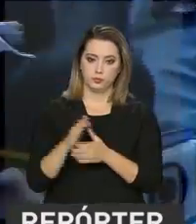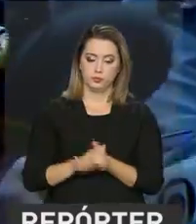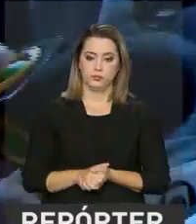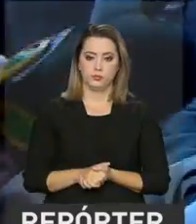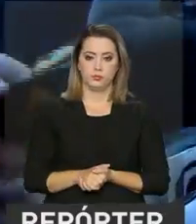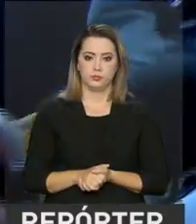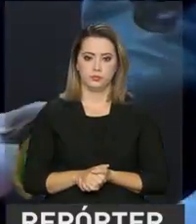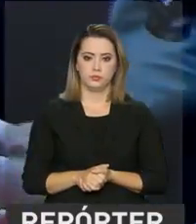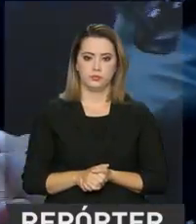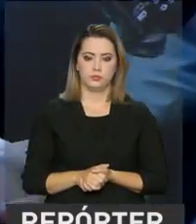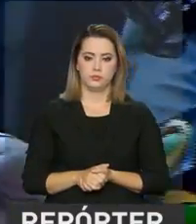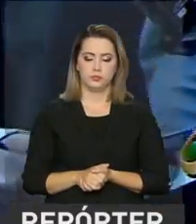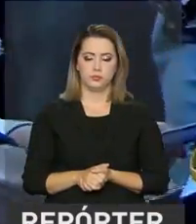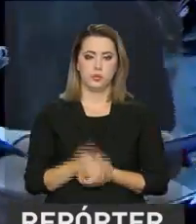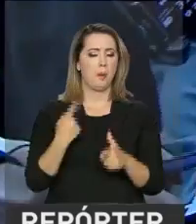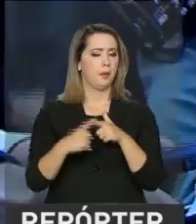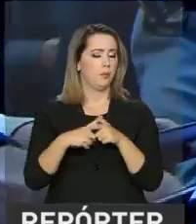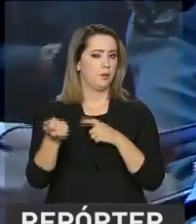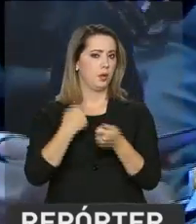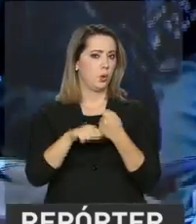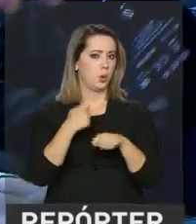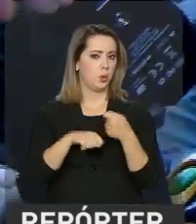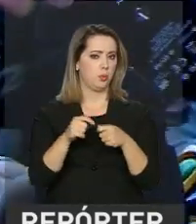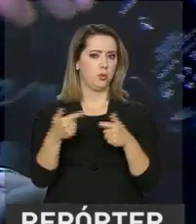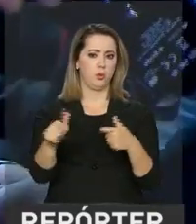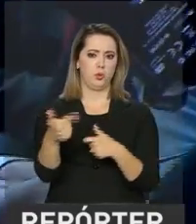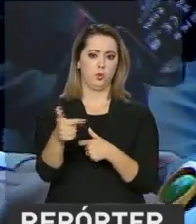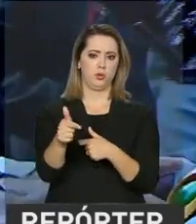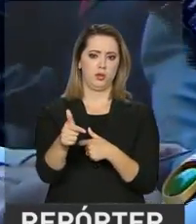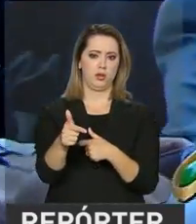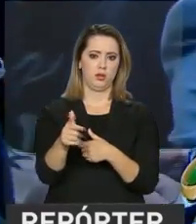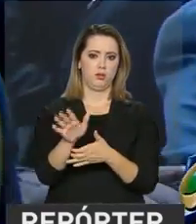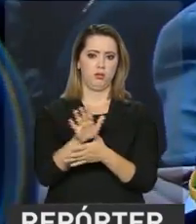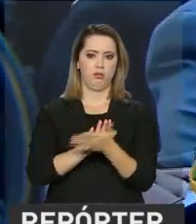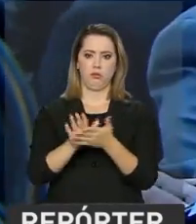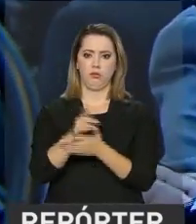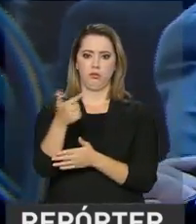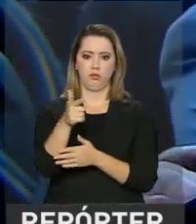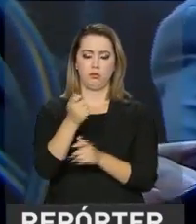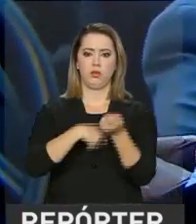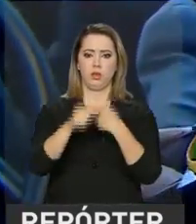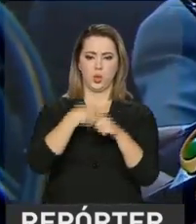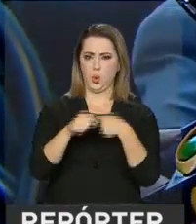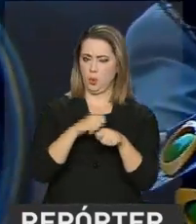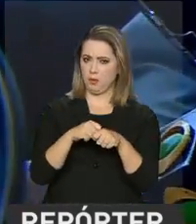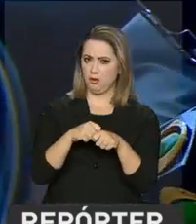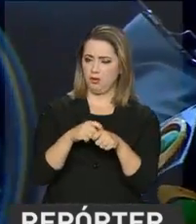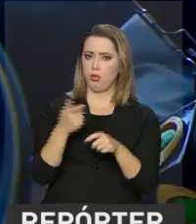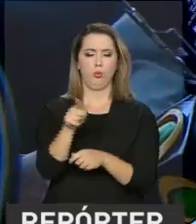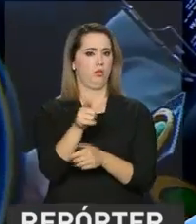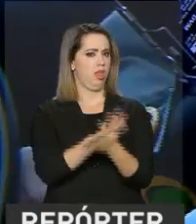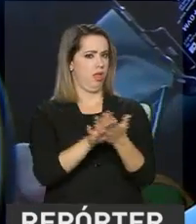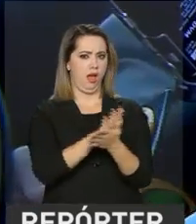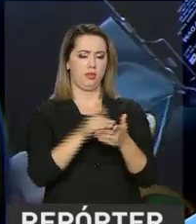Crise econômica no Brasil não existe. Vocês têm visto os últimos dados Não muito existe crise positivos. econômica? Não, não. Pode levantar os dados e você